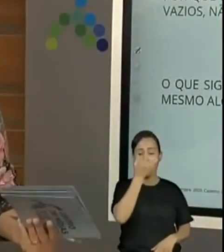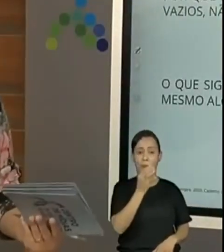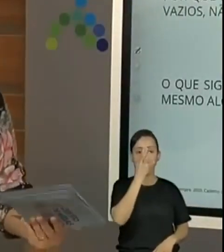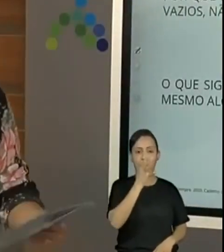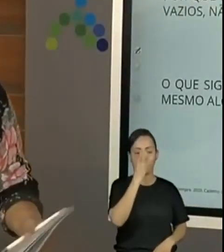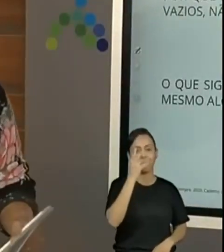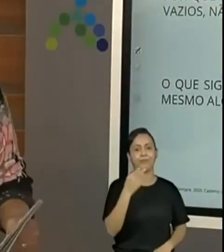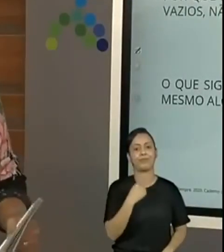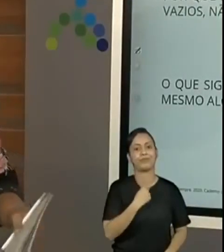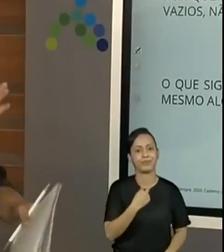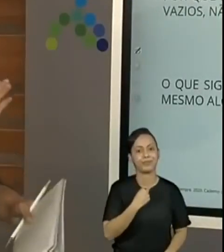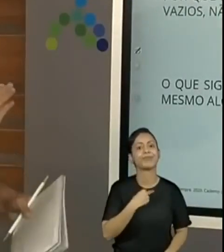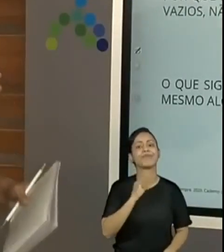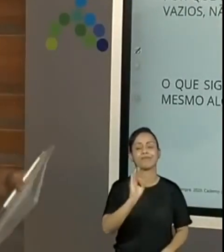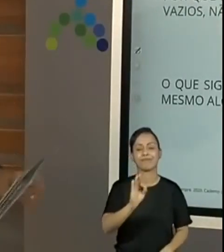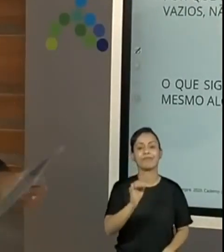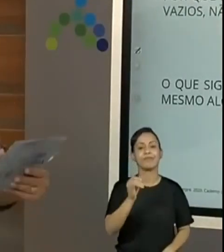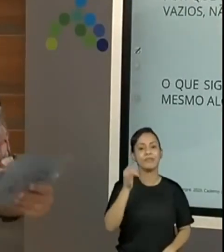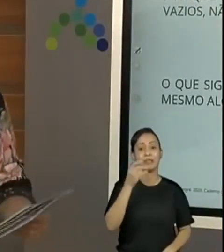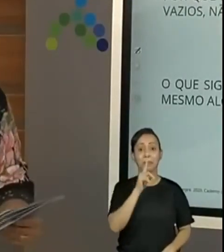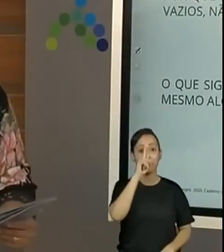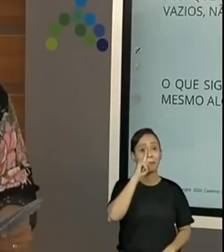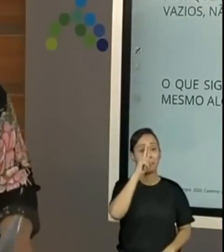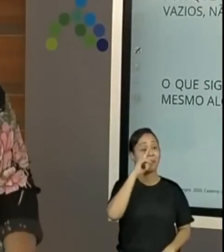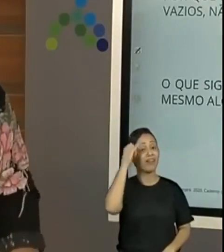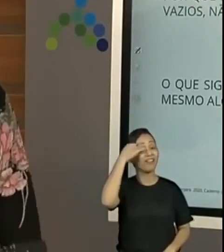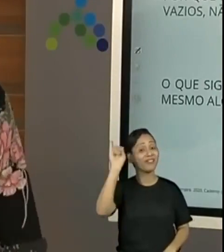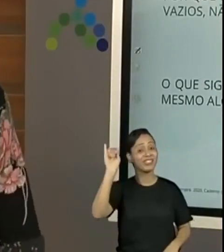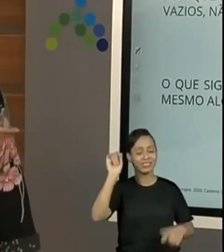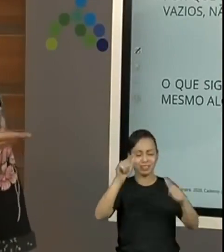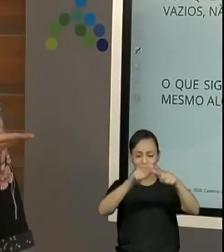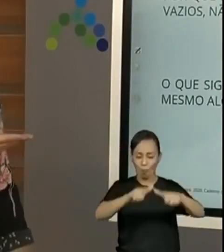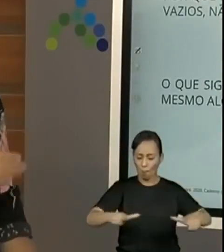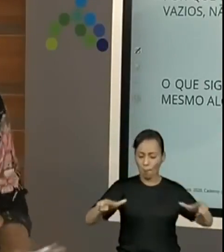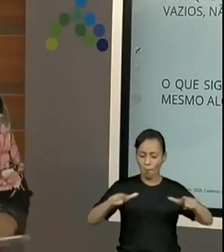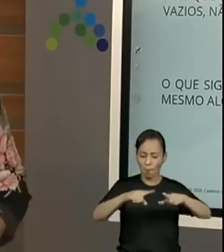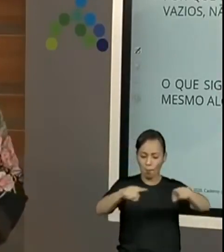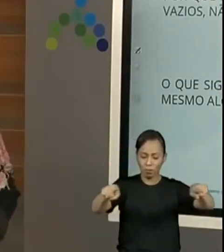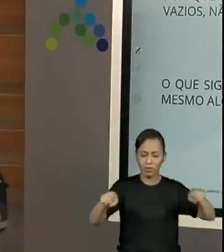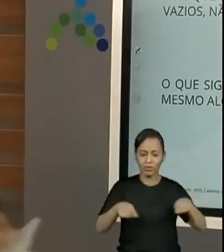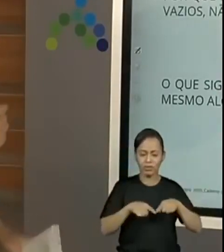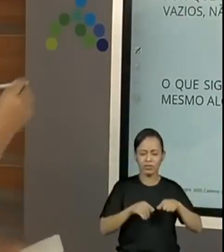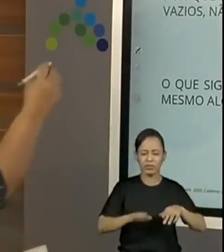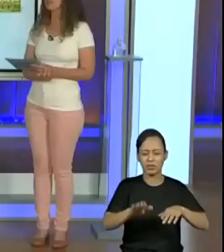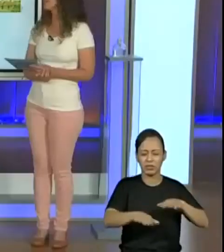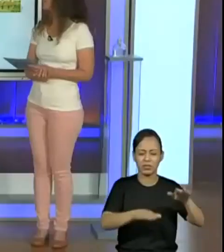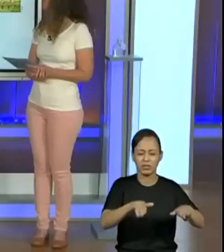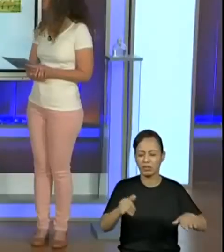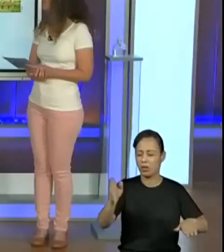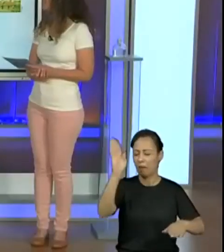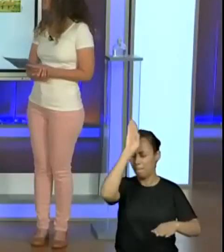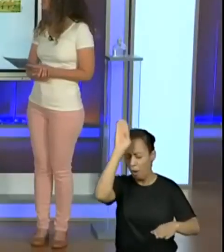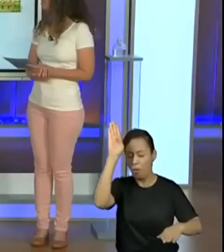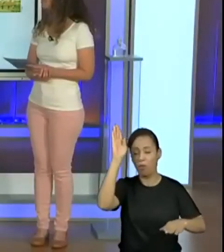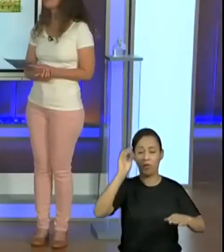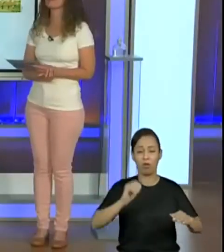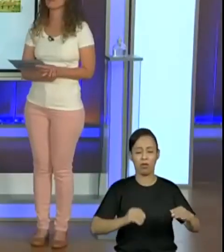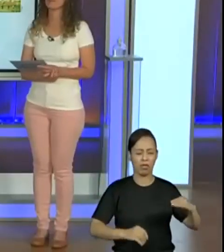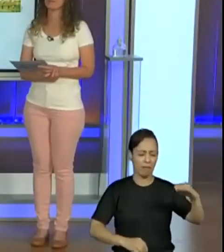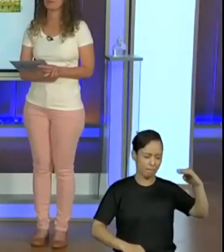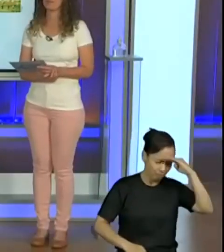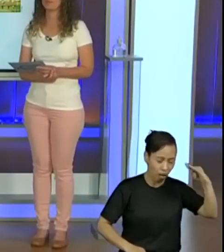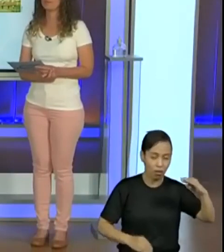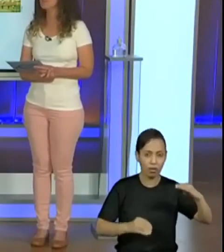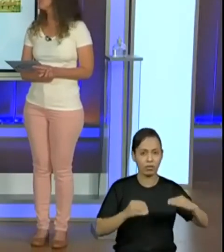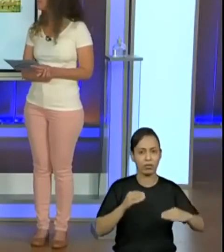olhos vendados, a gente precisa de um espaço vazio para evitar acidentes. Vamos colocar. Evitar acidentes. Isso,